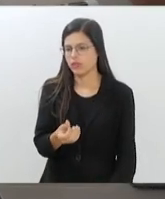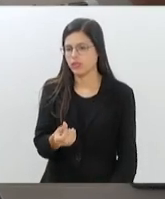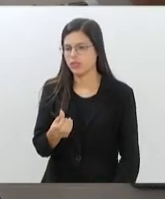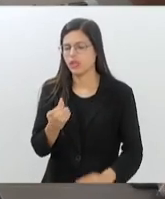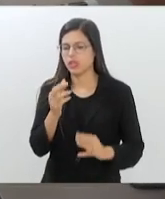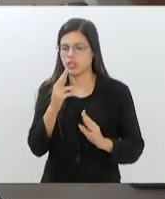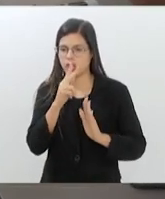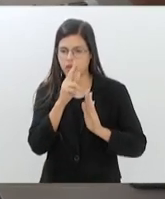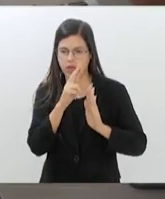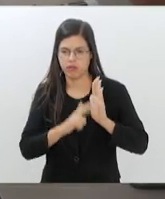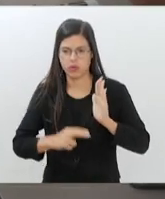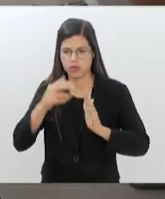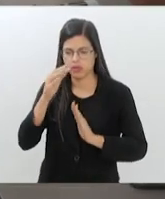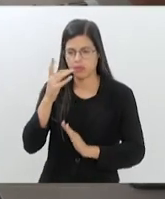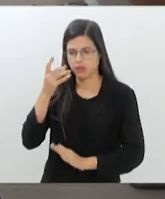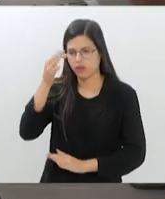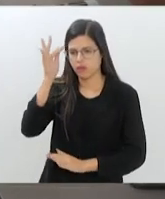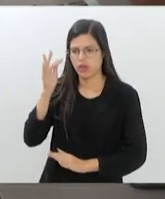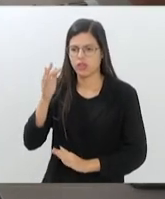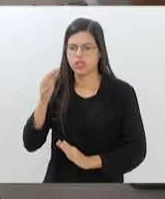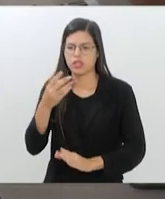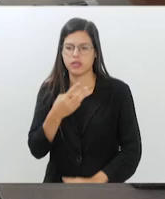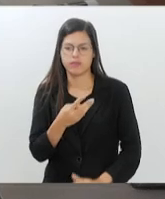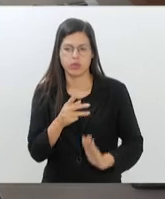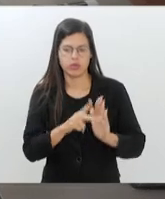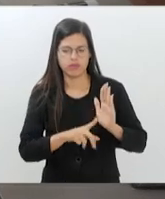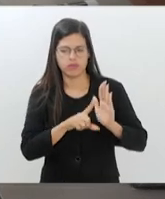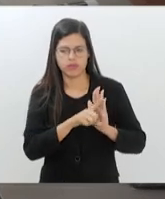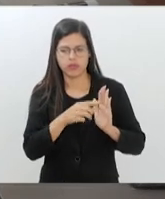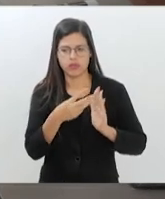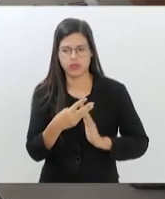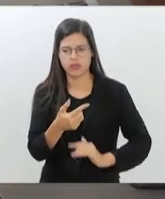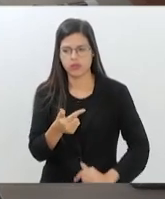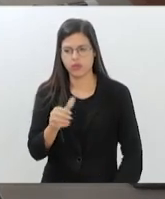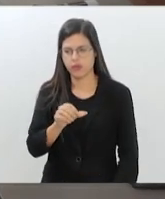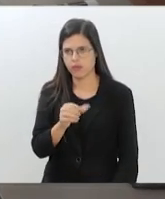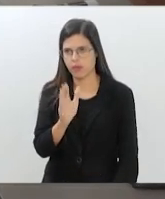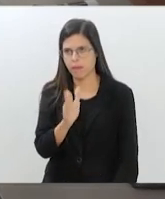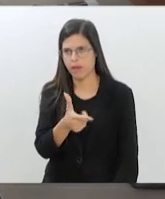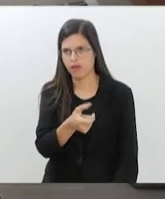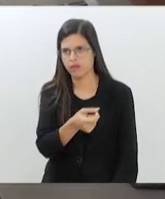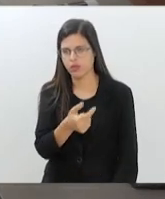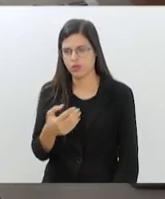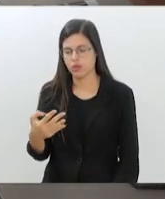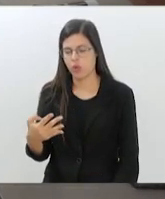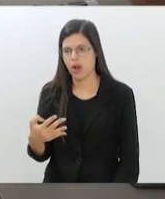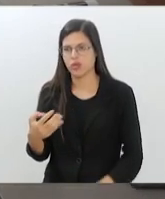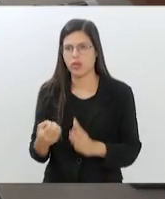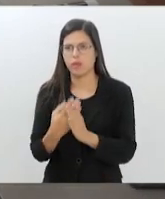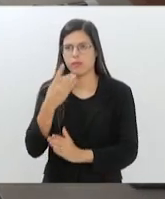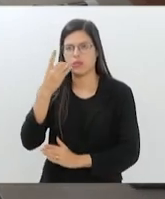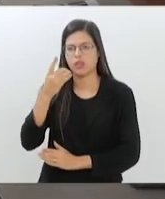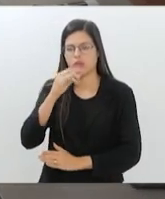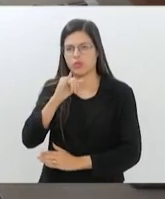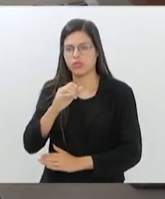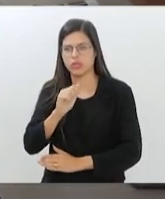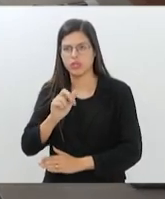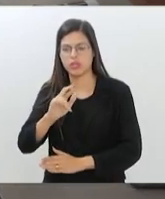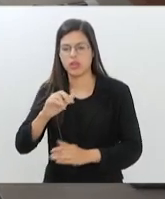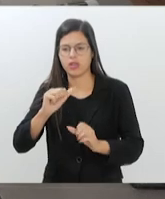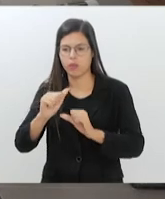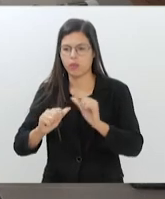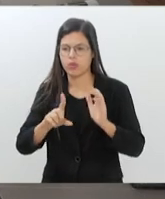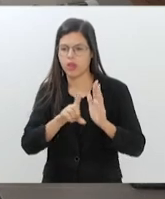relatoria projeto de lei número 3299 de 2024 de autoria do deputado Jari Oliveira que altera a lei estadual